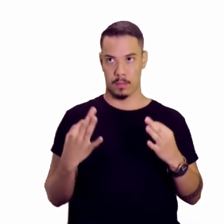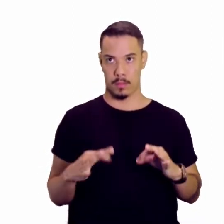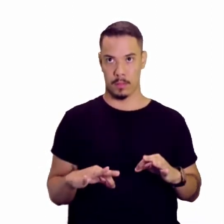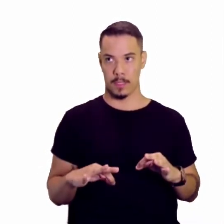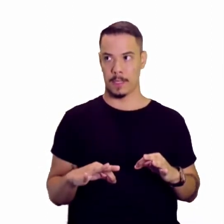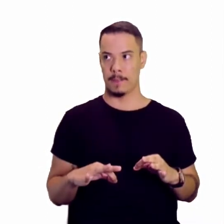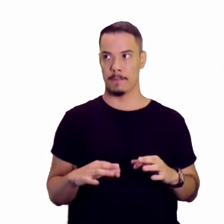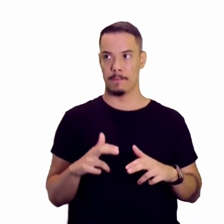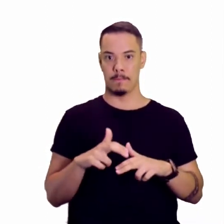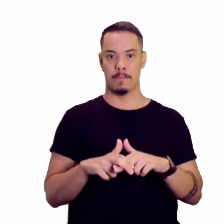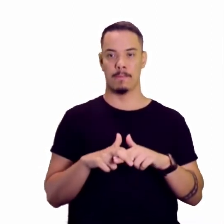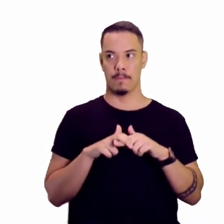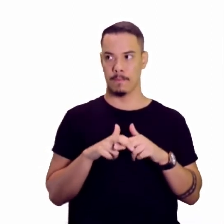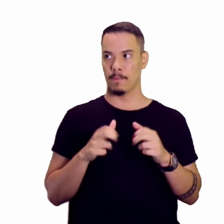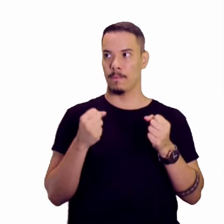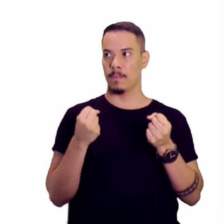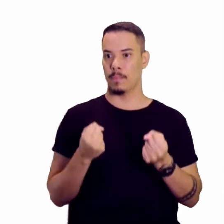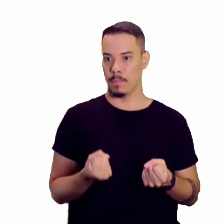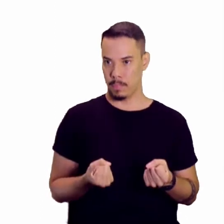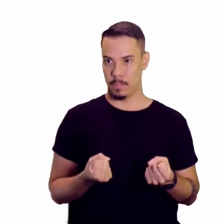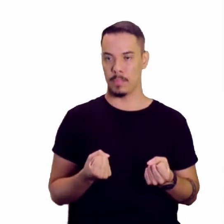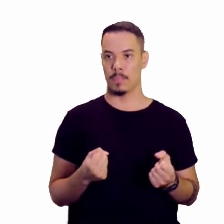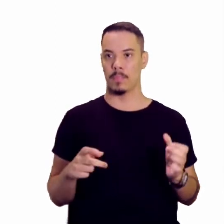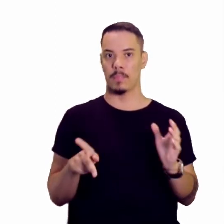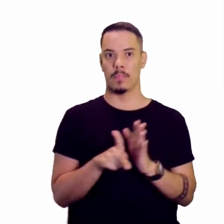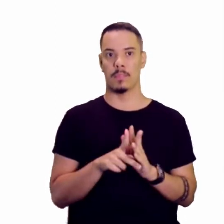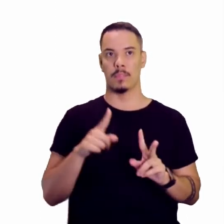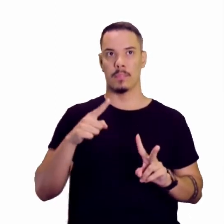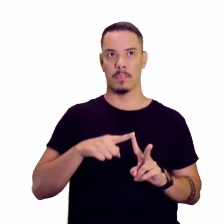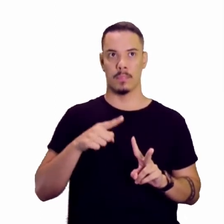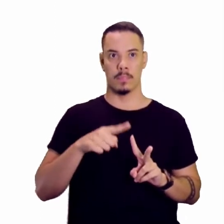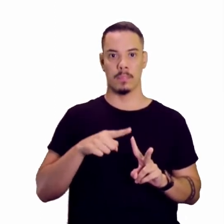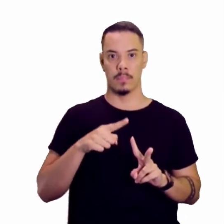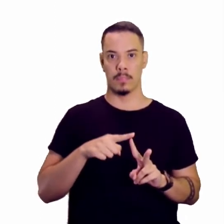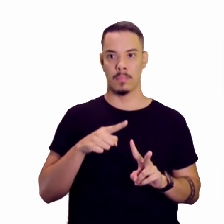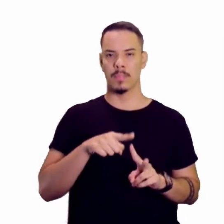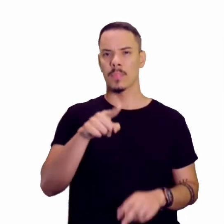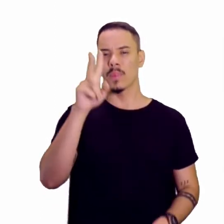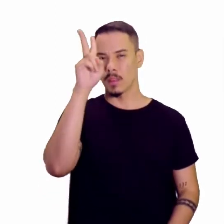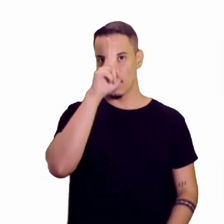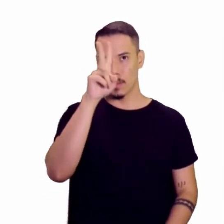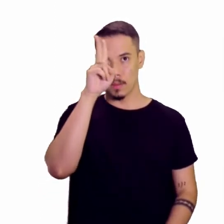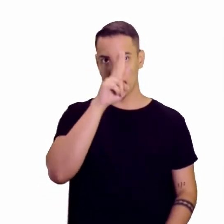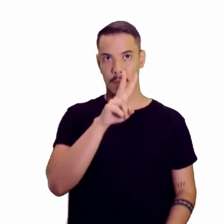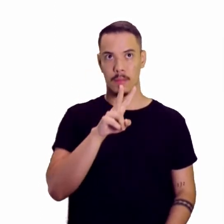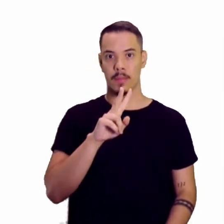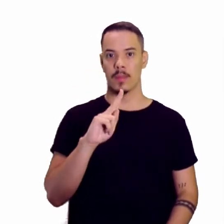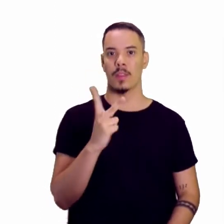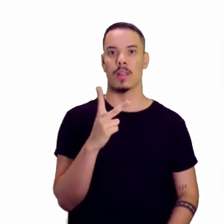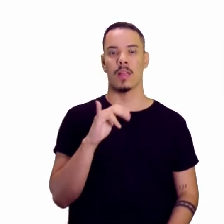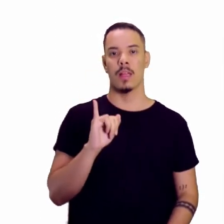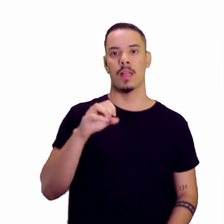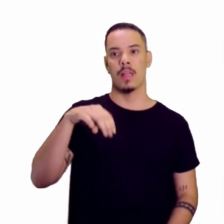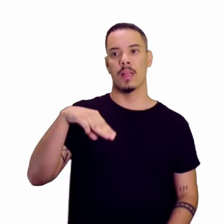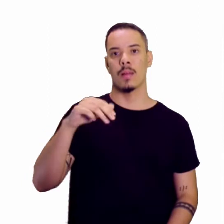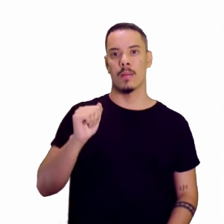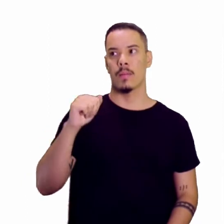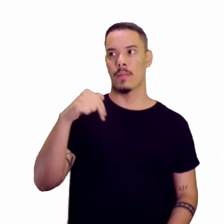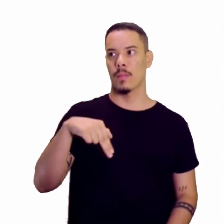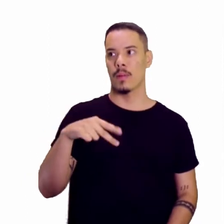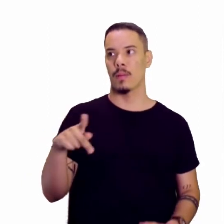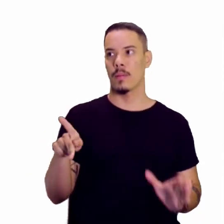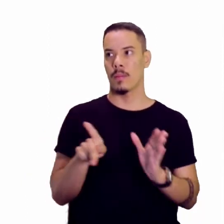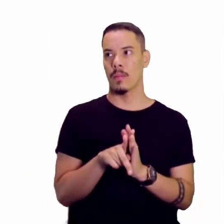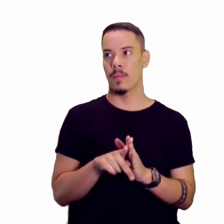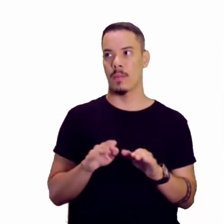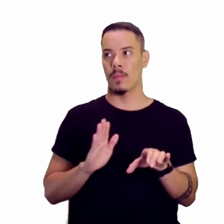A força-peso, como é uma grandeza vetorial, ela vai estar sempre então, para você lembrou de He-Man, o que lá das cavernas, como é que é o das cavernas